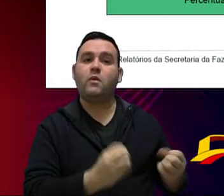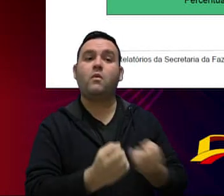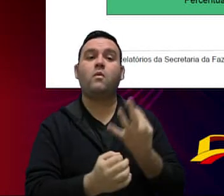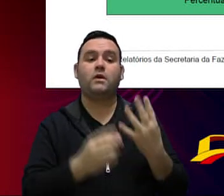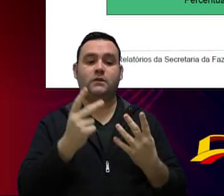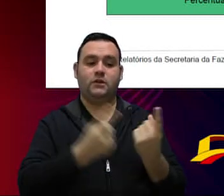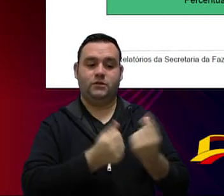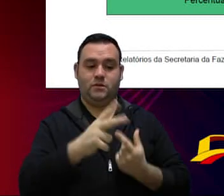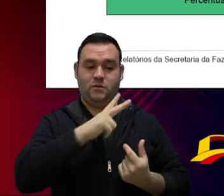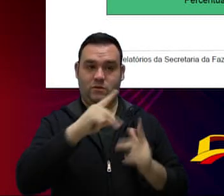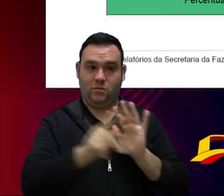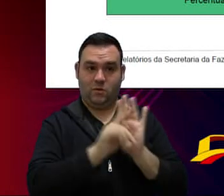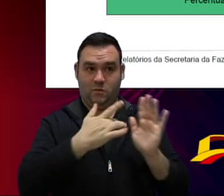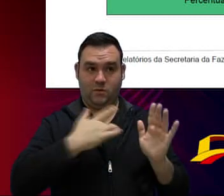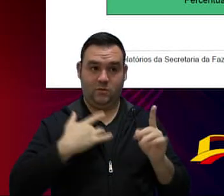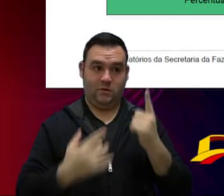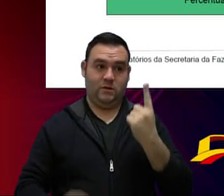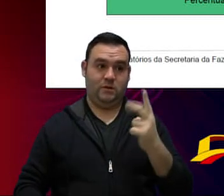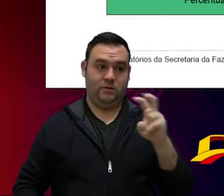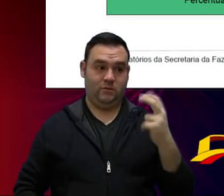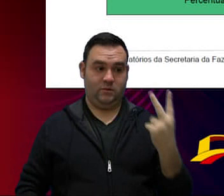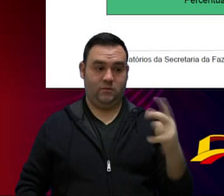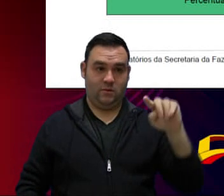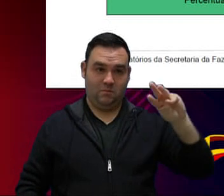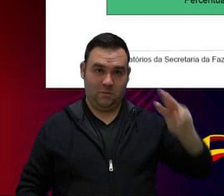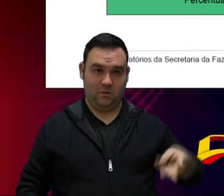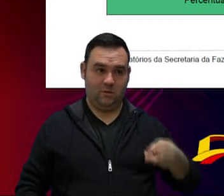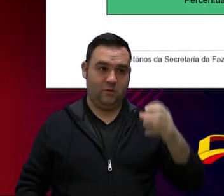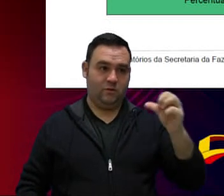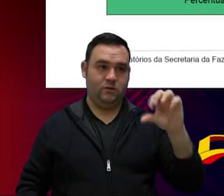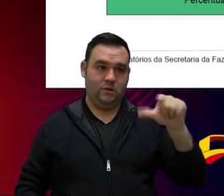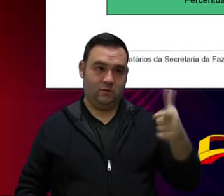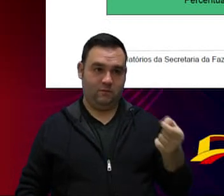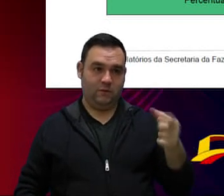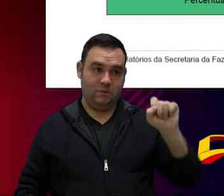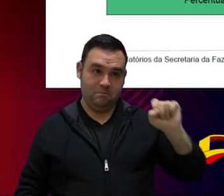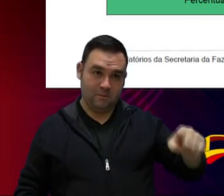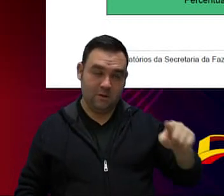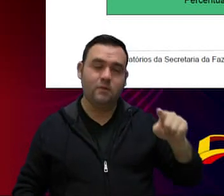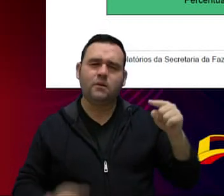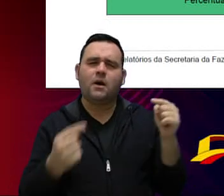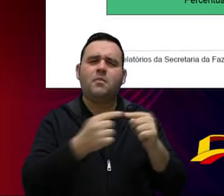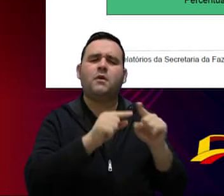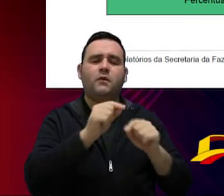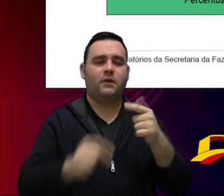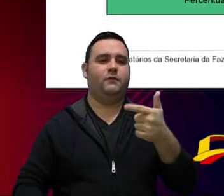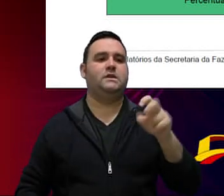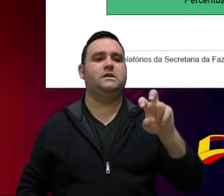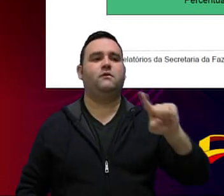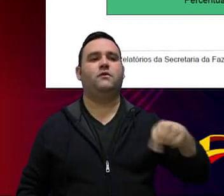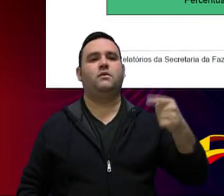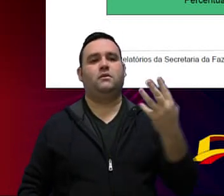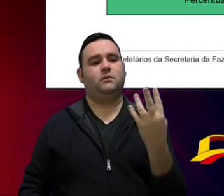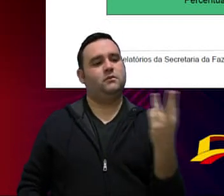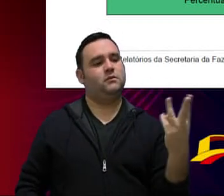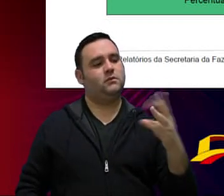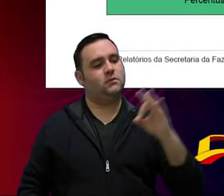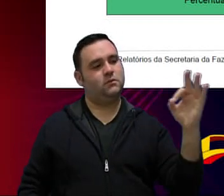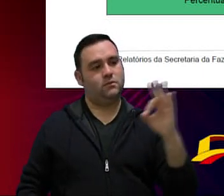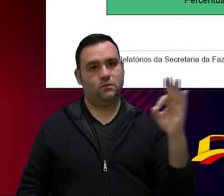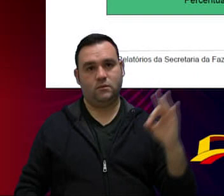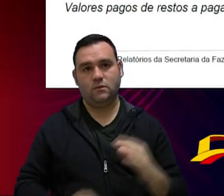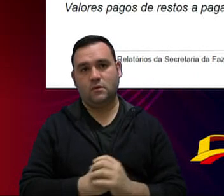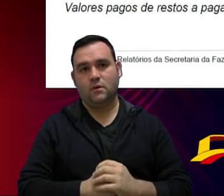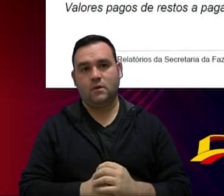recurso próprio aplicado na saúde e 152 milhões 920.000 que equivale a 25 vírgula quarenta e três